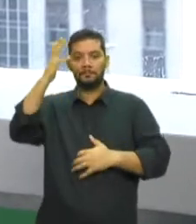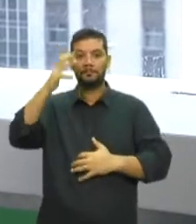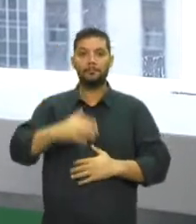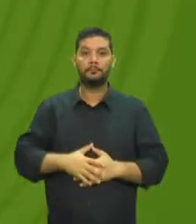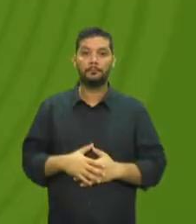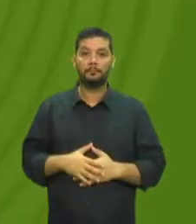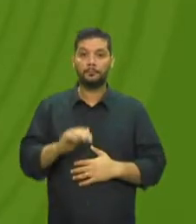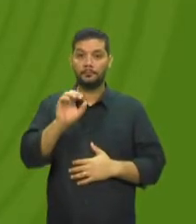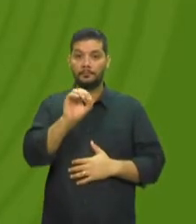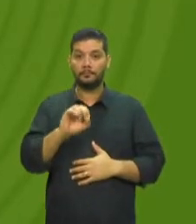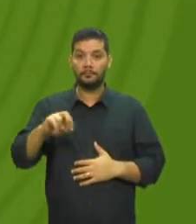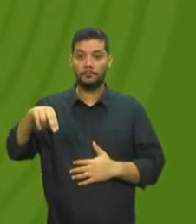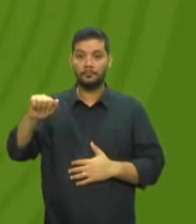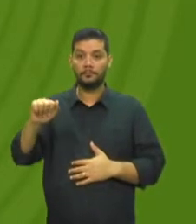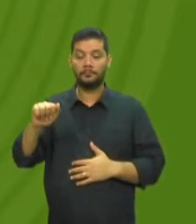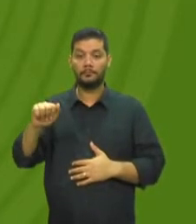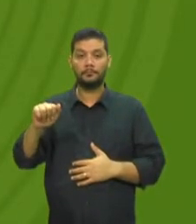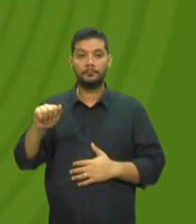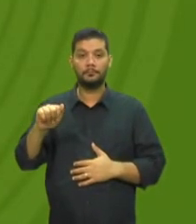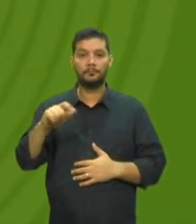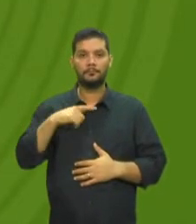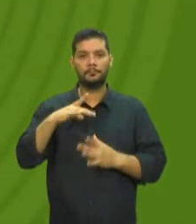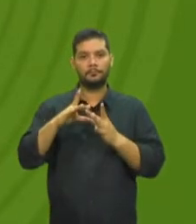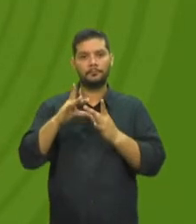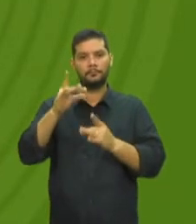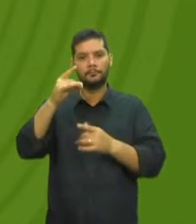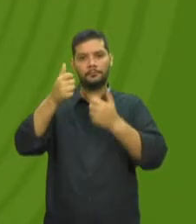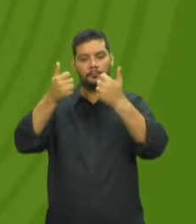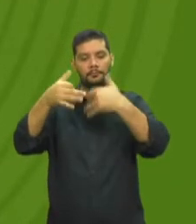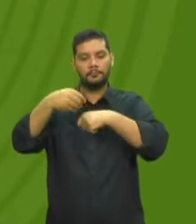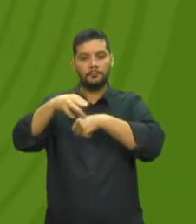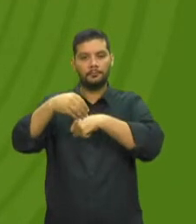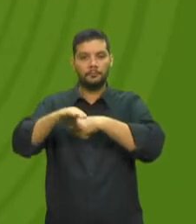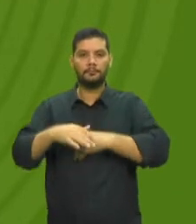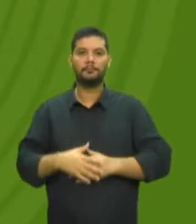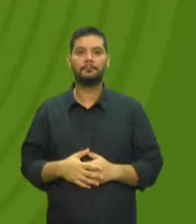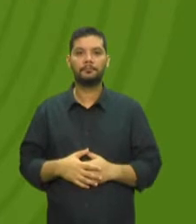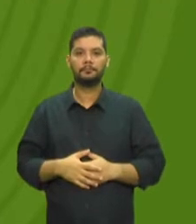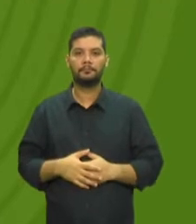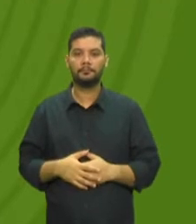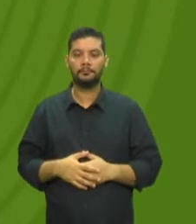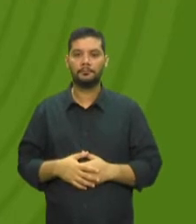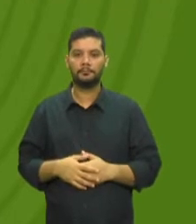Quirino tem mais informações ao vivo sobre o programa de hoje. Bom dia, Ona.